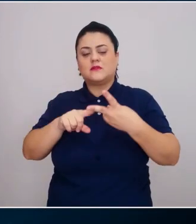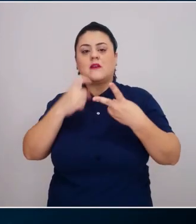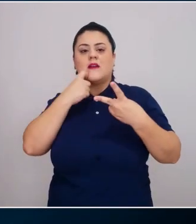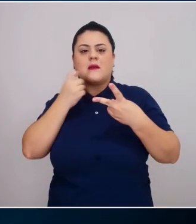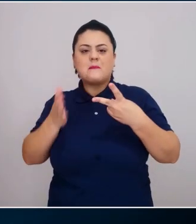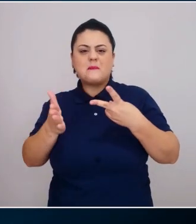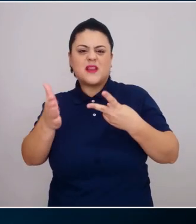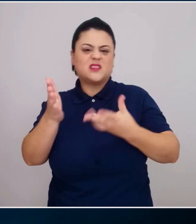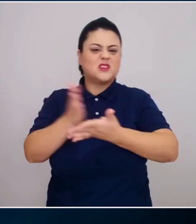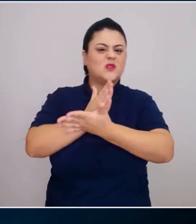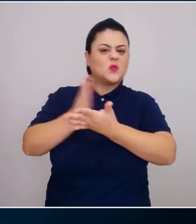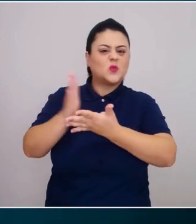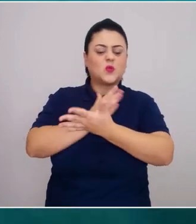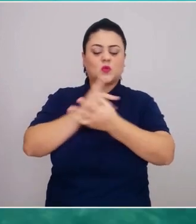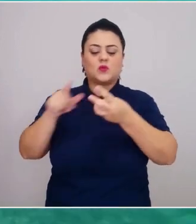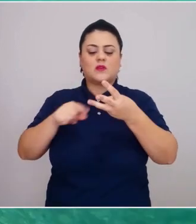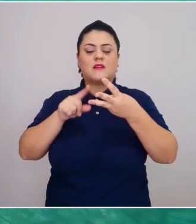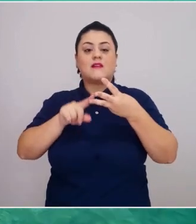alguns peixes.